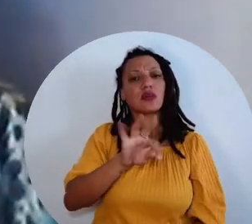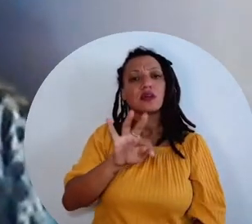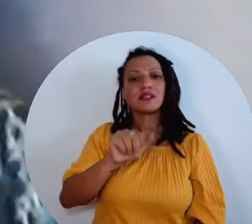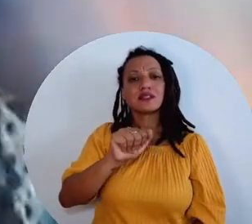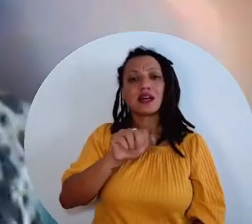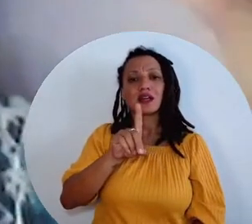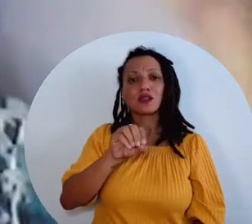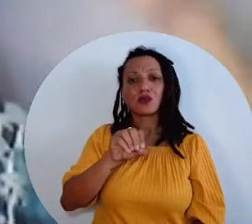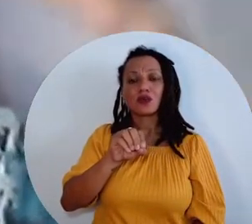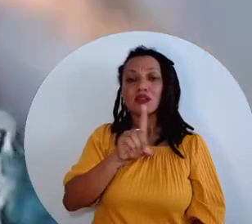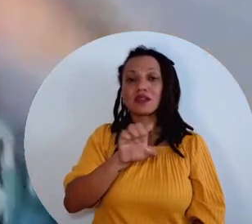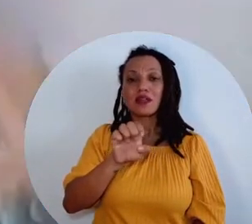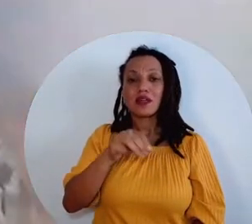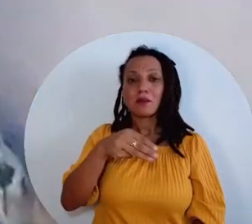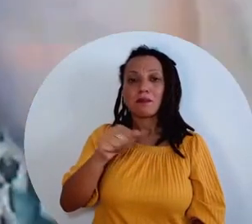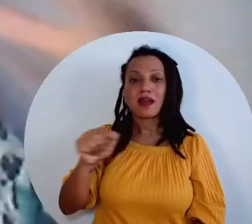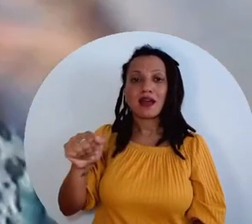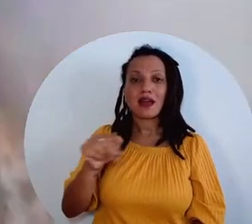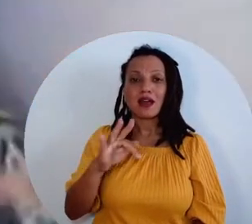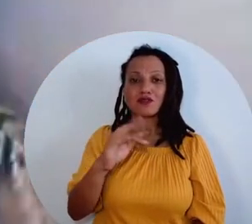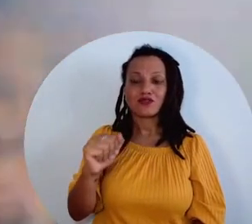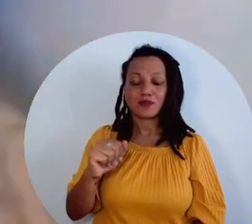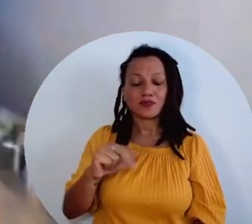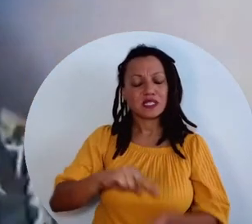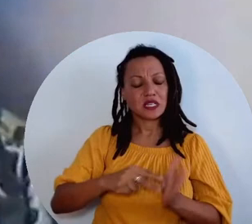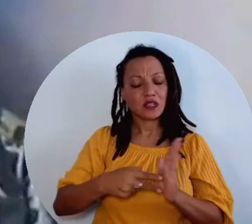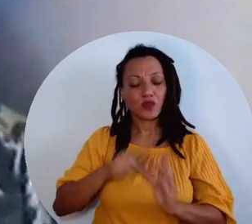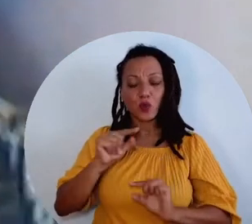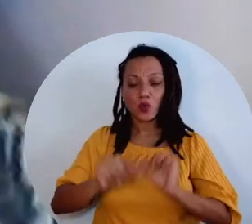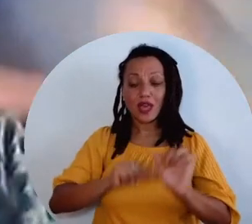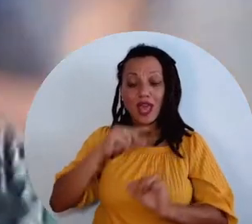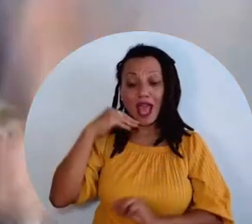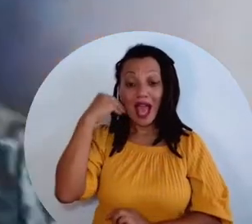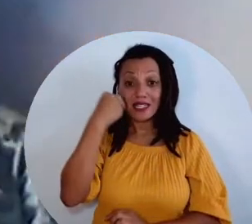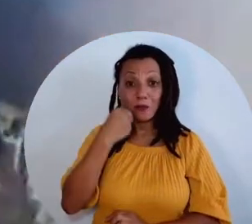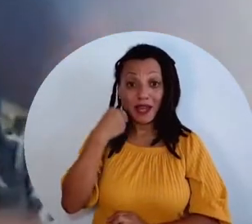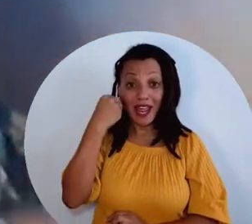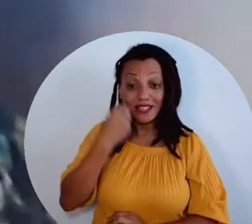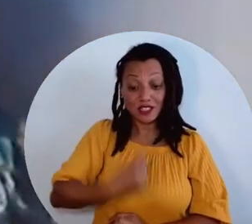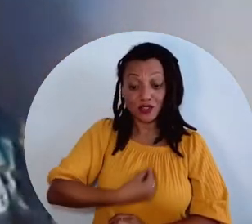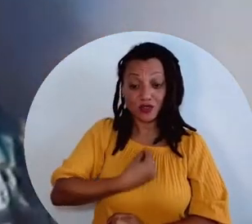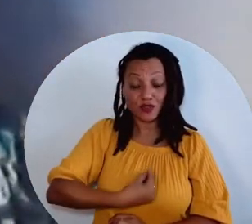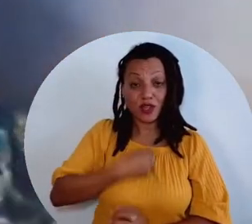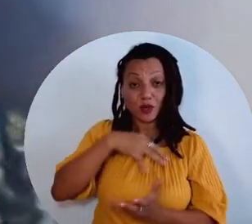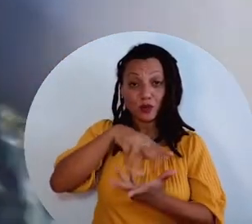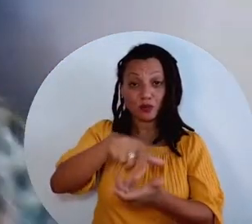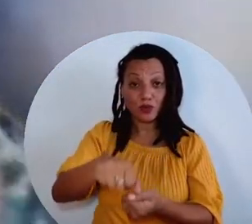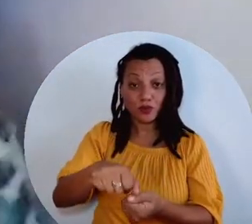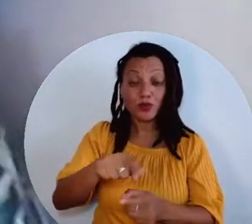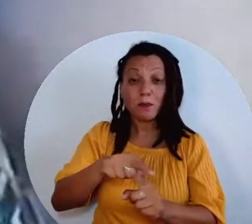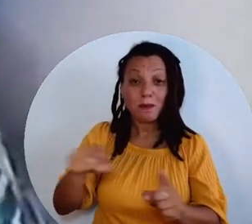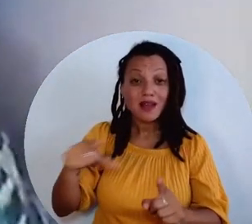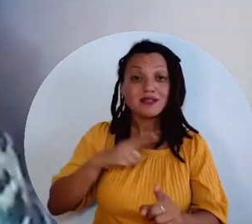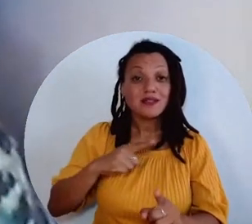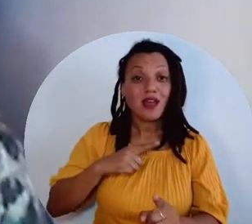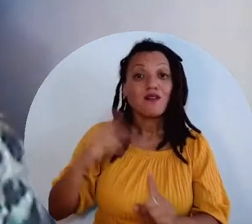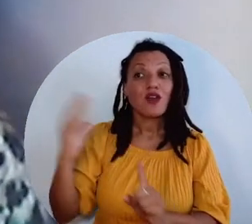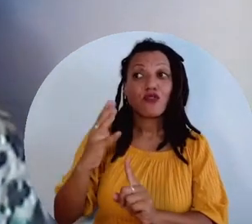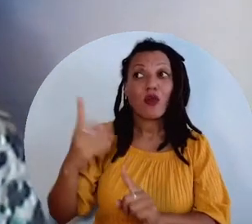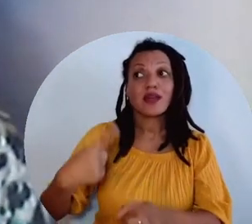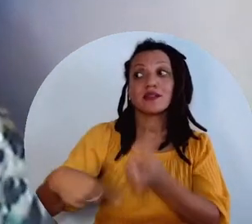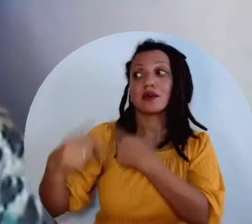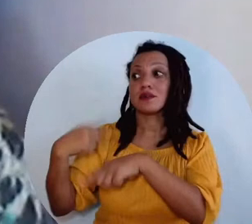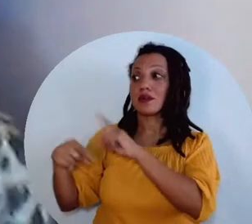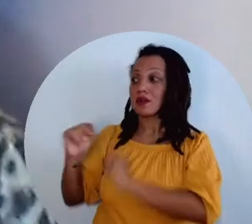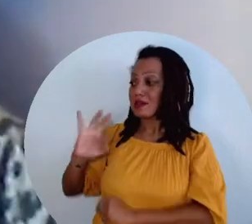Maafa? É essa experiência de ser e estar no mundo que a diáspora tem. Porque a diáspora